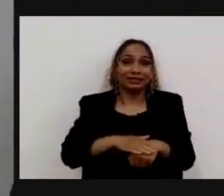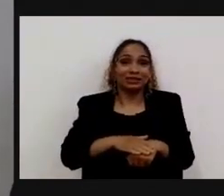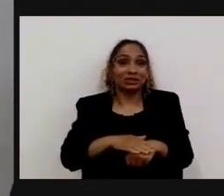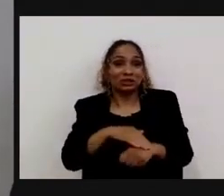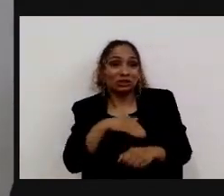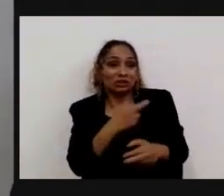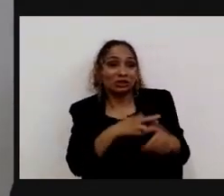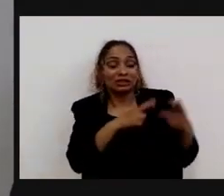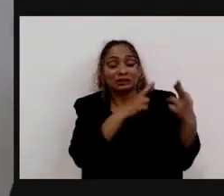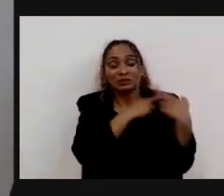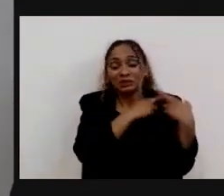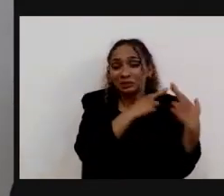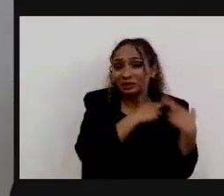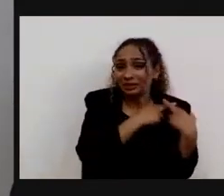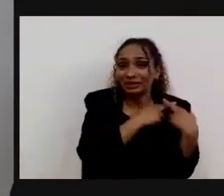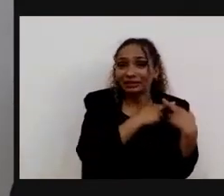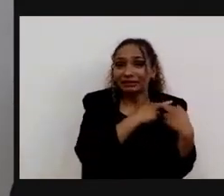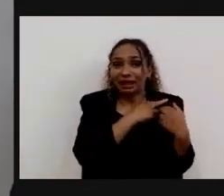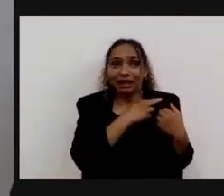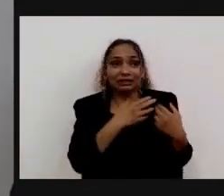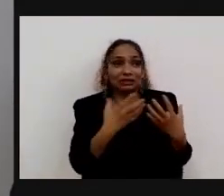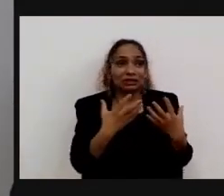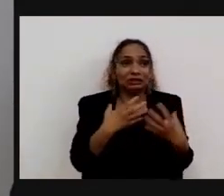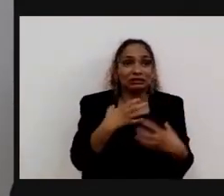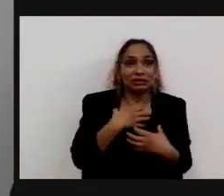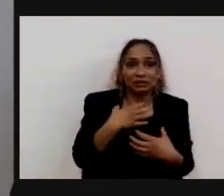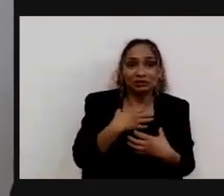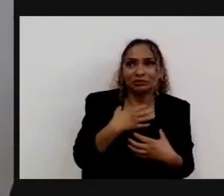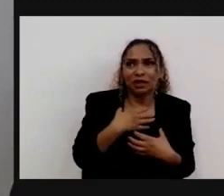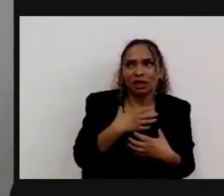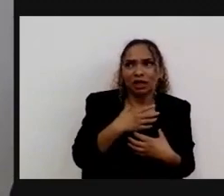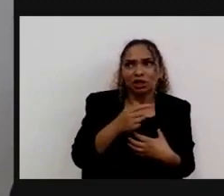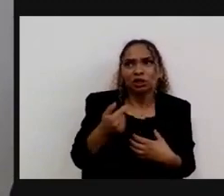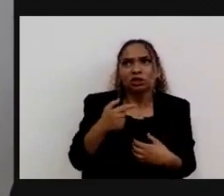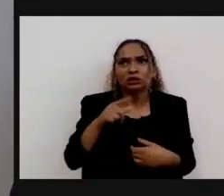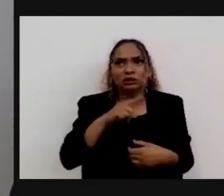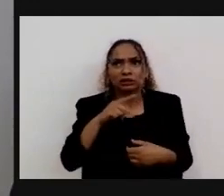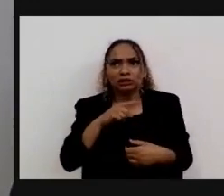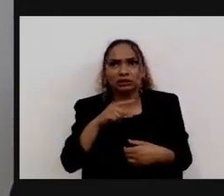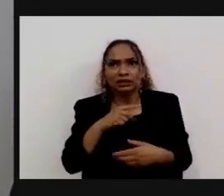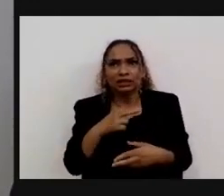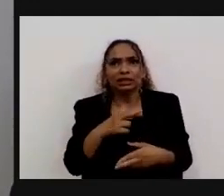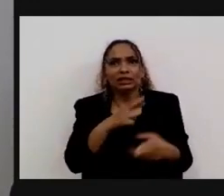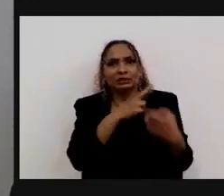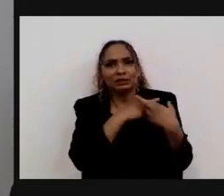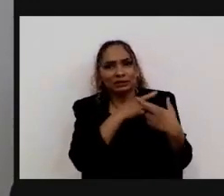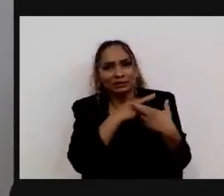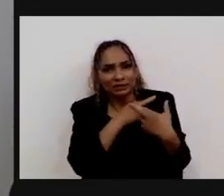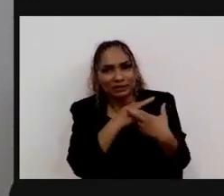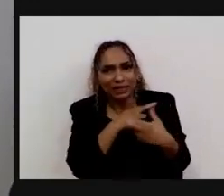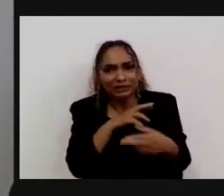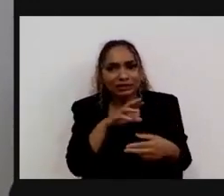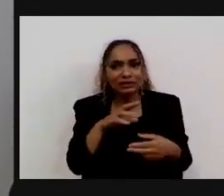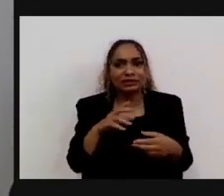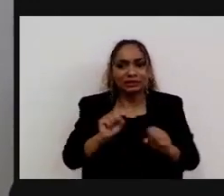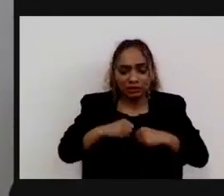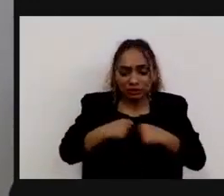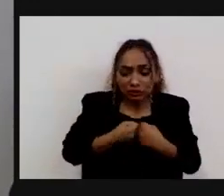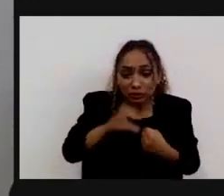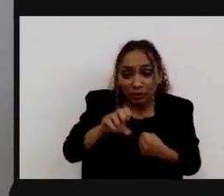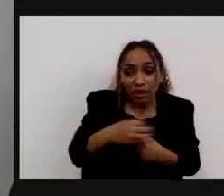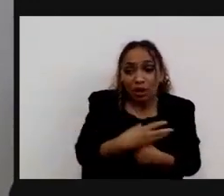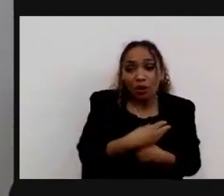com os pais com os professores com a direção da escola fala não a gente tem um compromisso afetivo a gente tenta pegar os alunos na hora